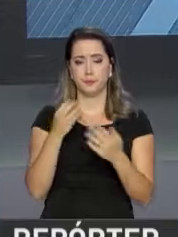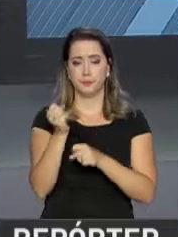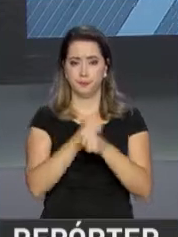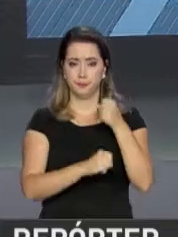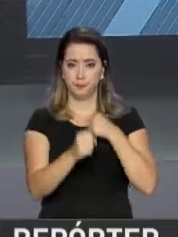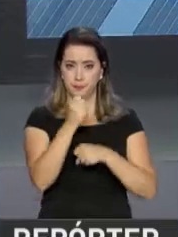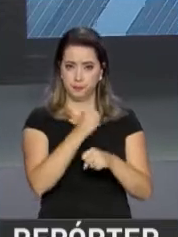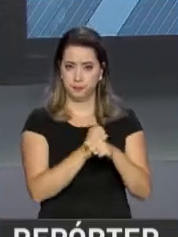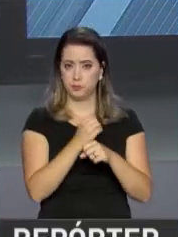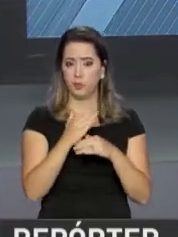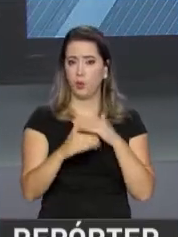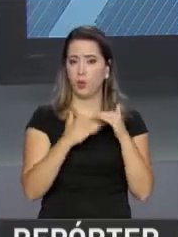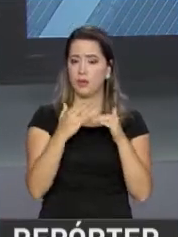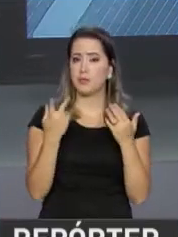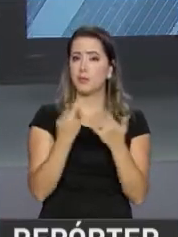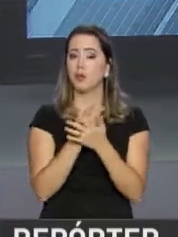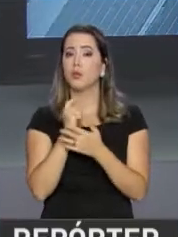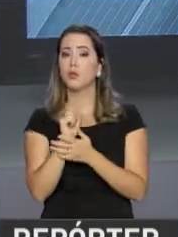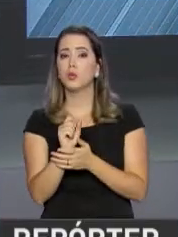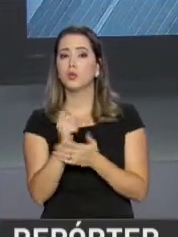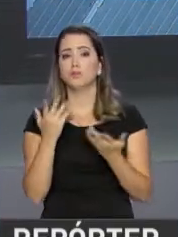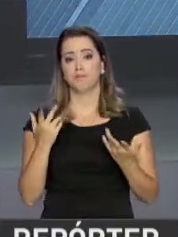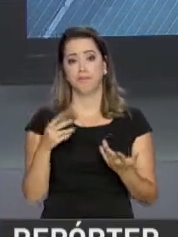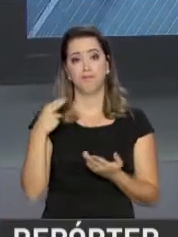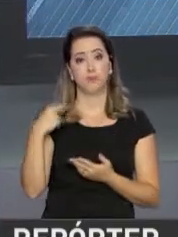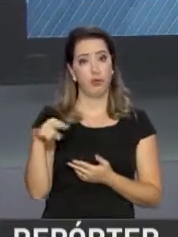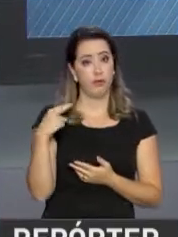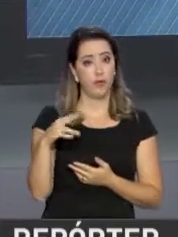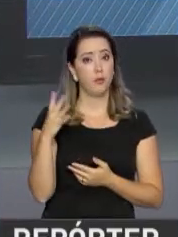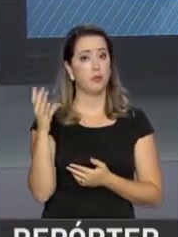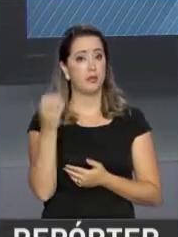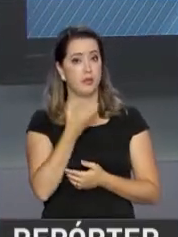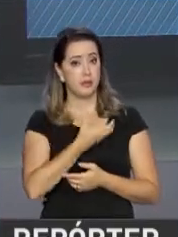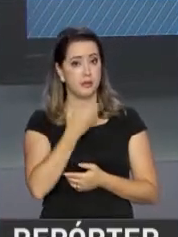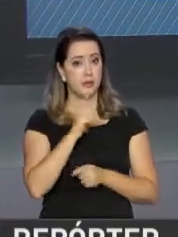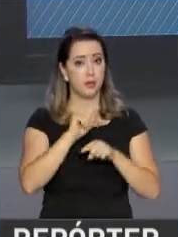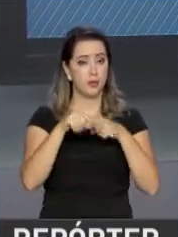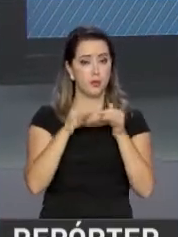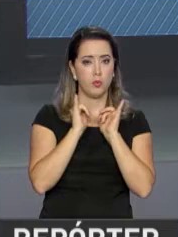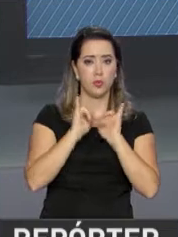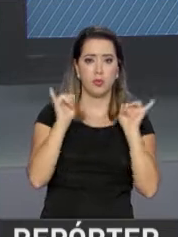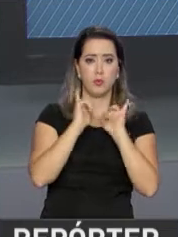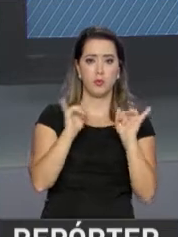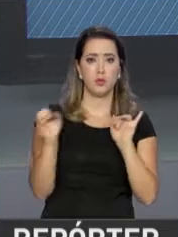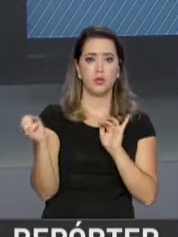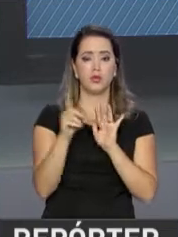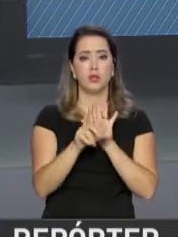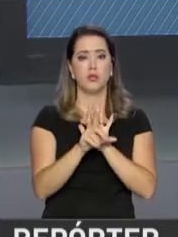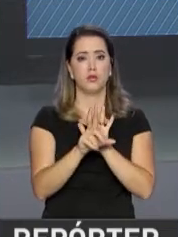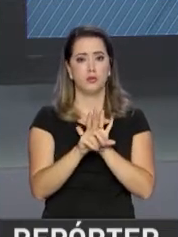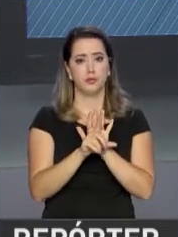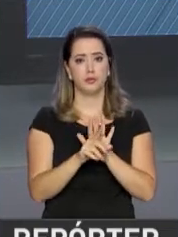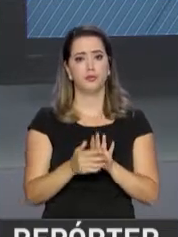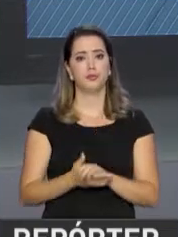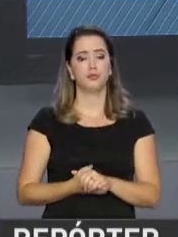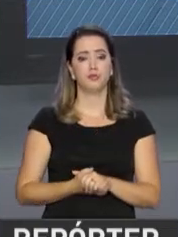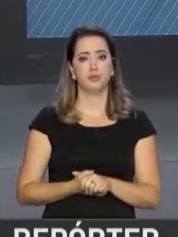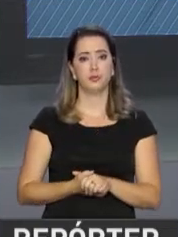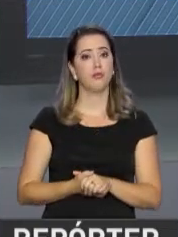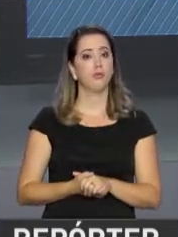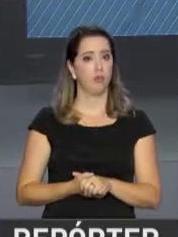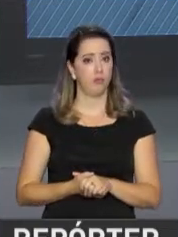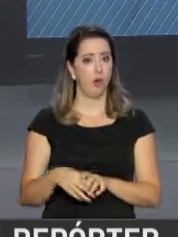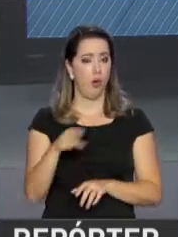16 o crescimento aconteceu especialmente em novembro e dezembro após a publicação da nova instrução normativa da lei o